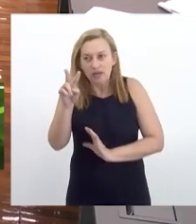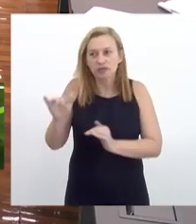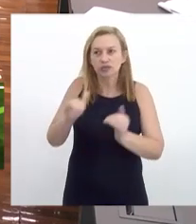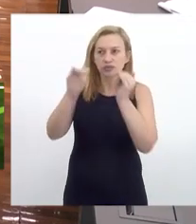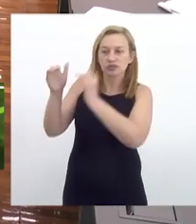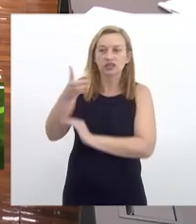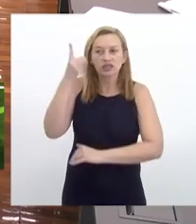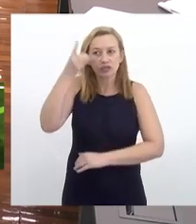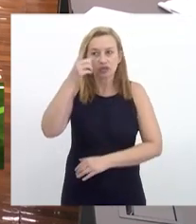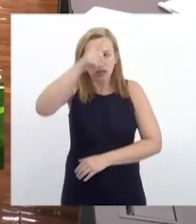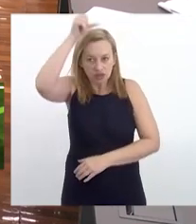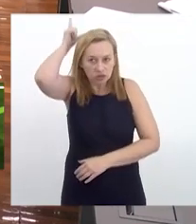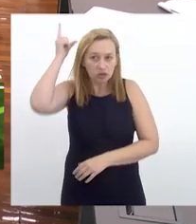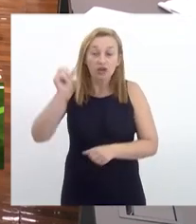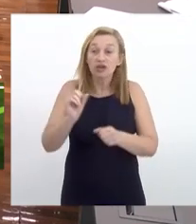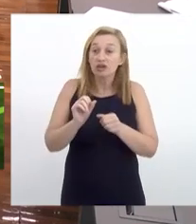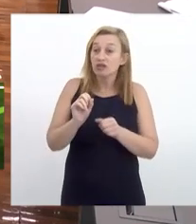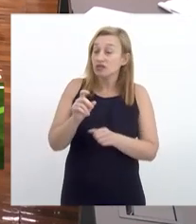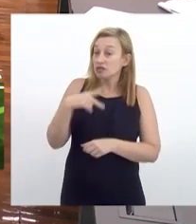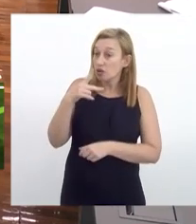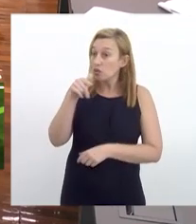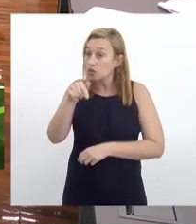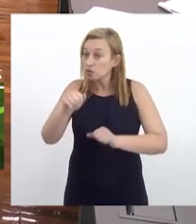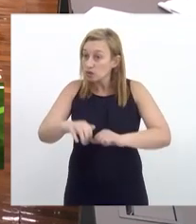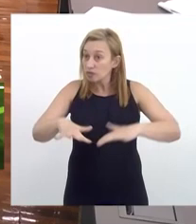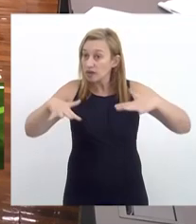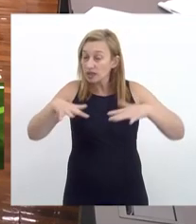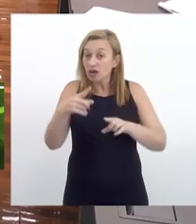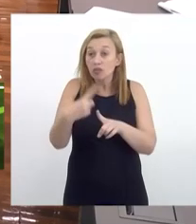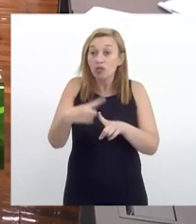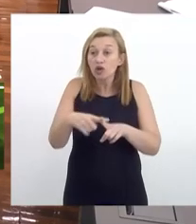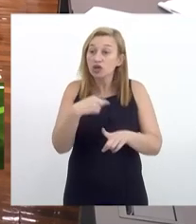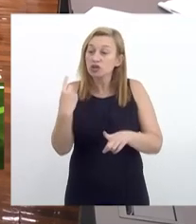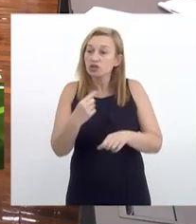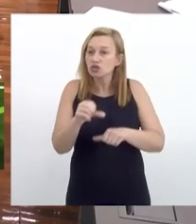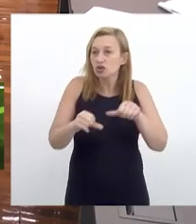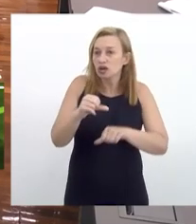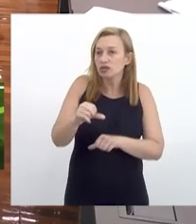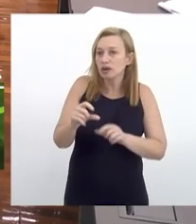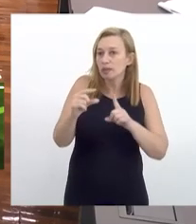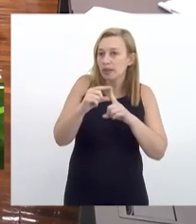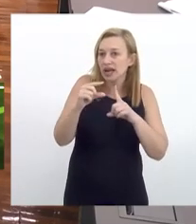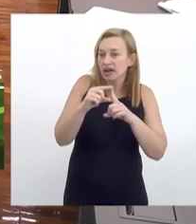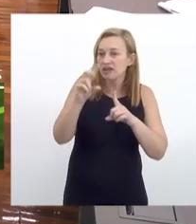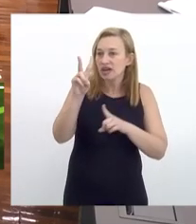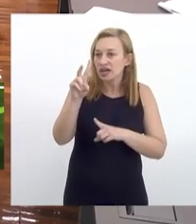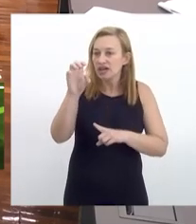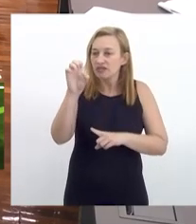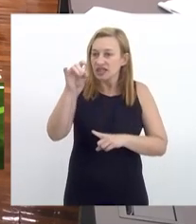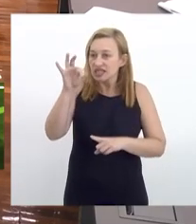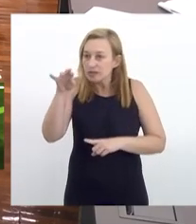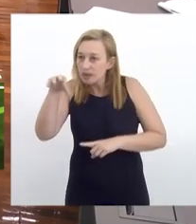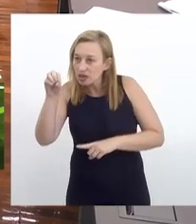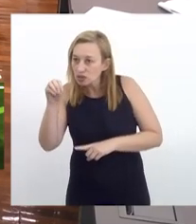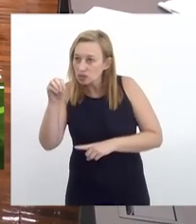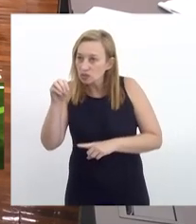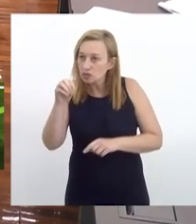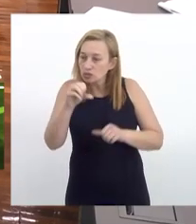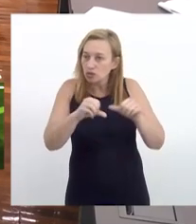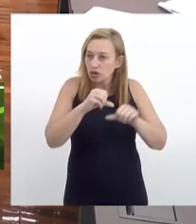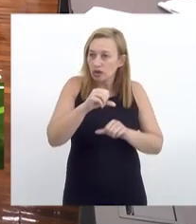O deputado Luiz Paulo Fez essa ponderação Em plenário Porque nós trocamos A palavra Vencimentos Por remuneração